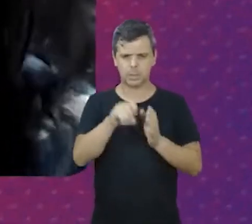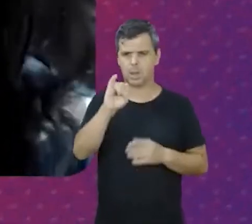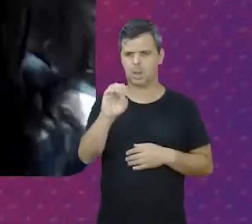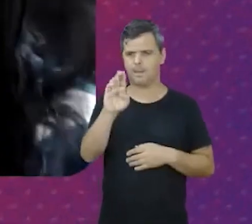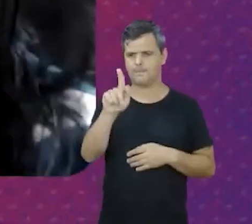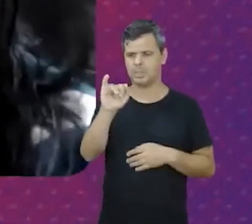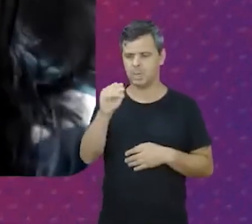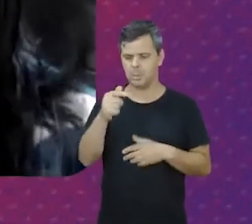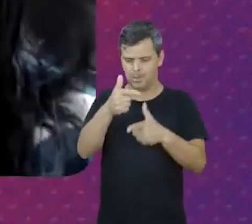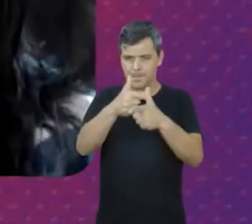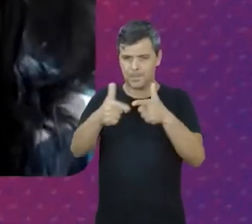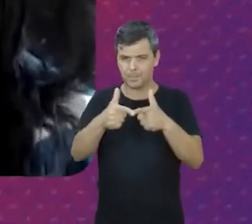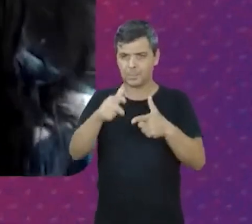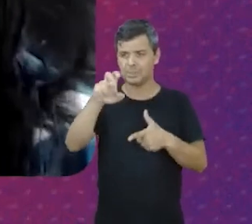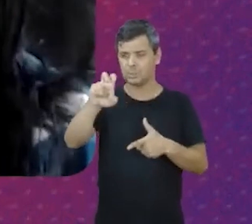da metade, quer dizer,